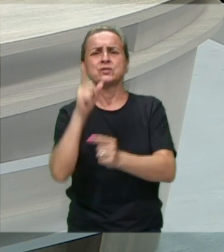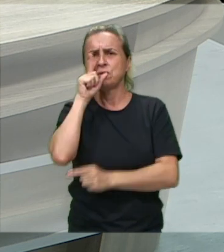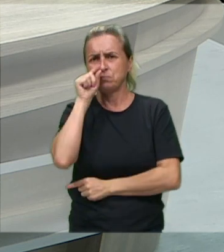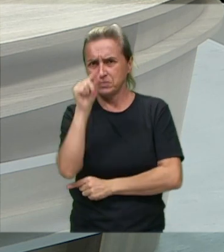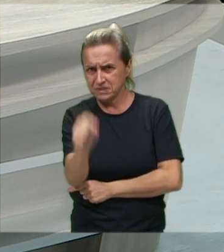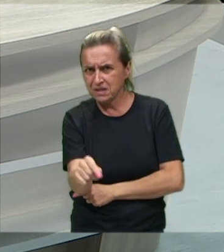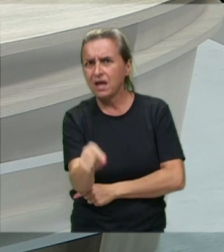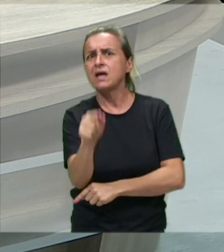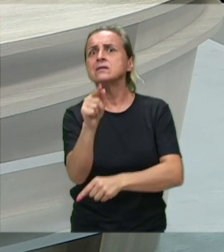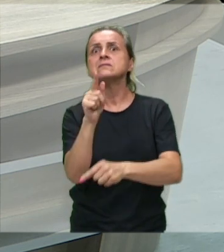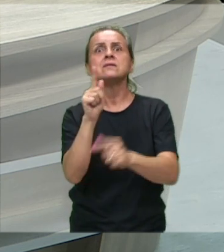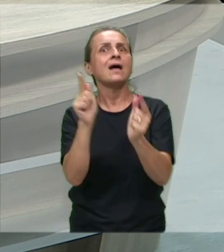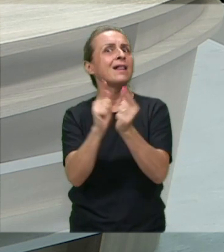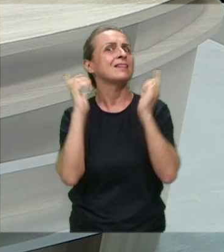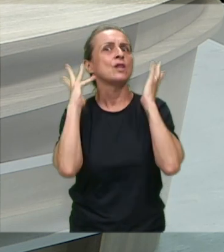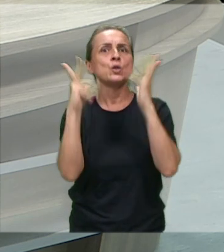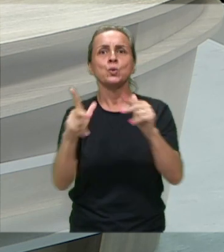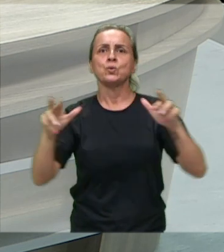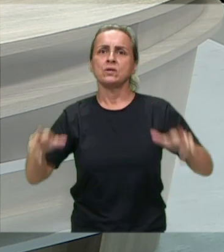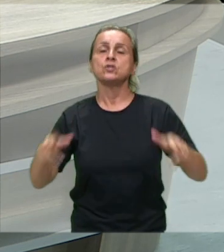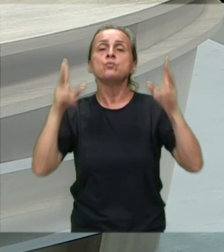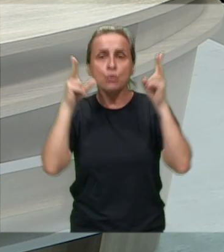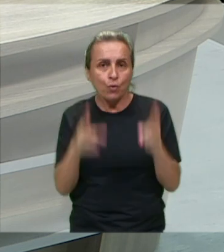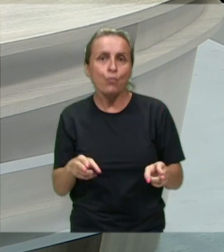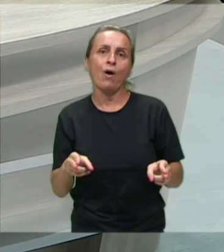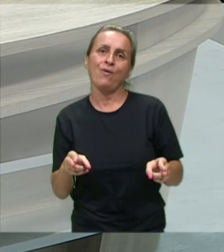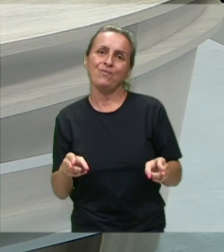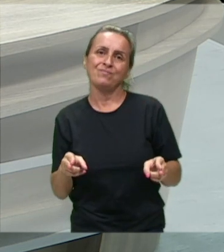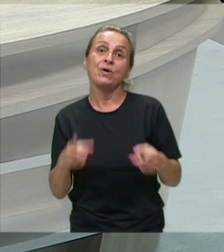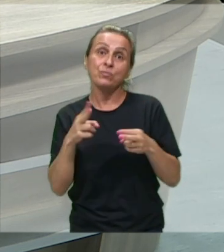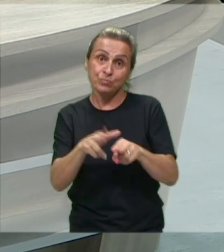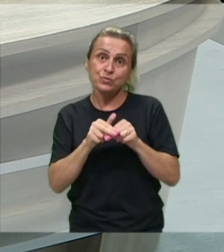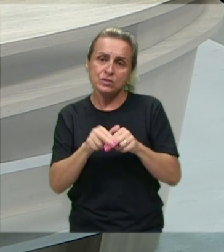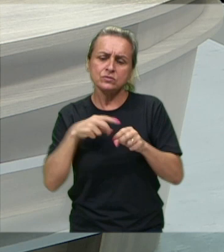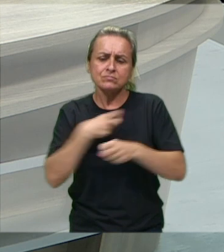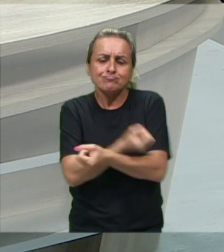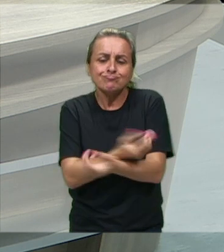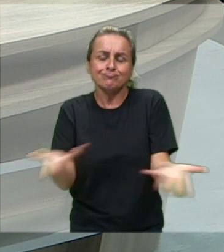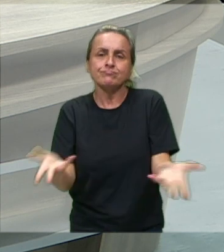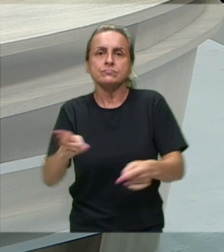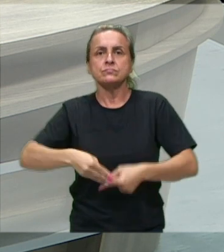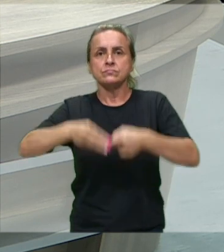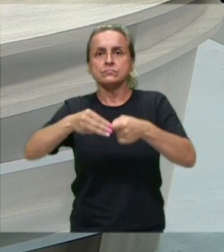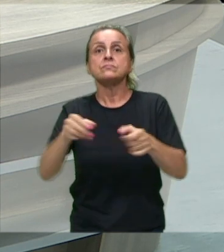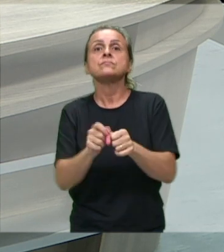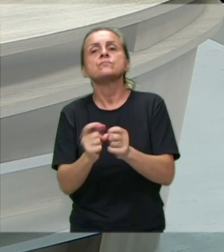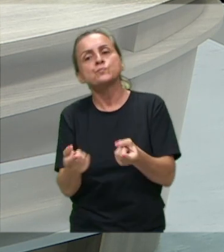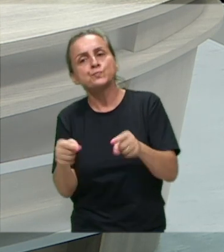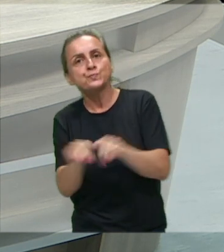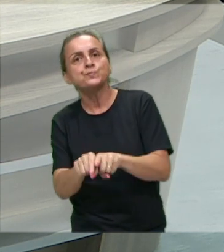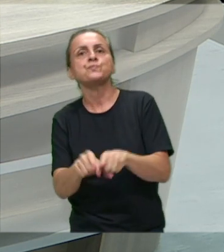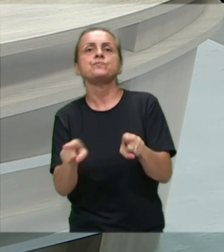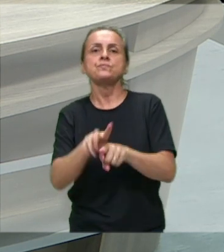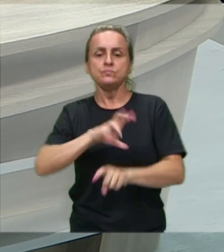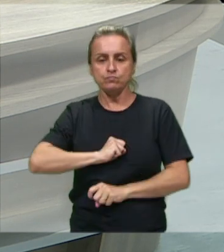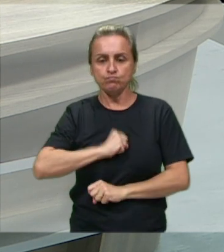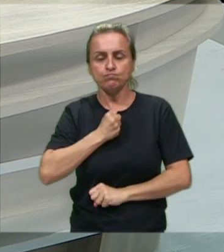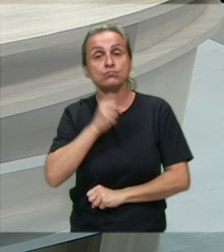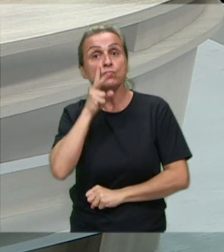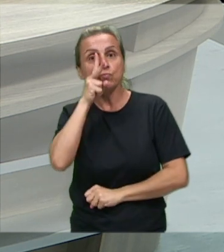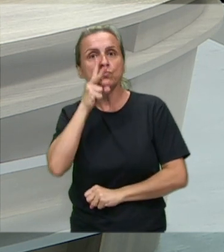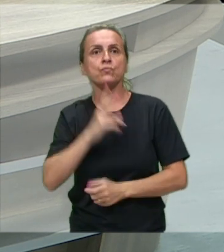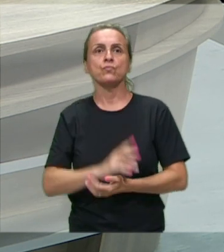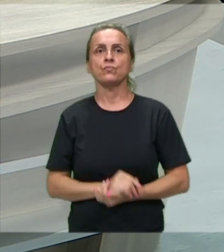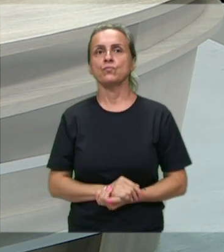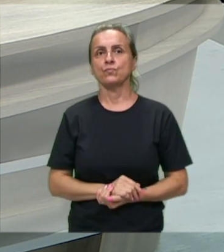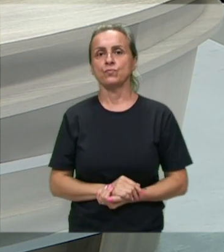nos engrandece. E nós temos que colocar à disposição também do município para fazer as parcerias de fortalecimento. Eu acho